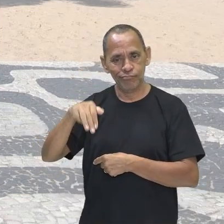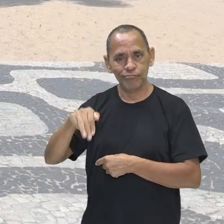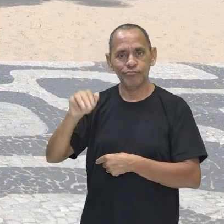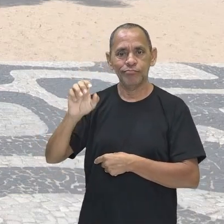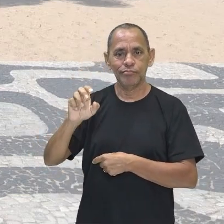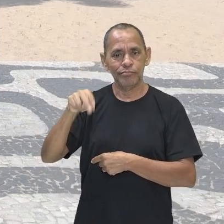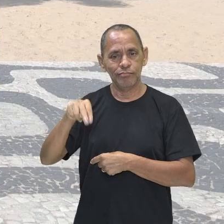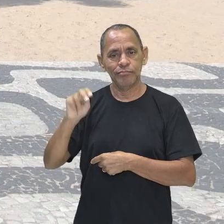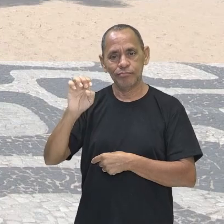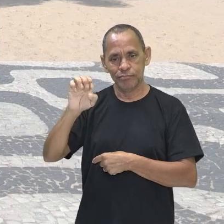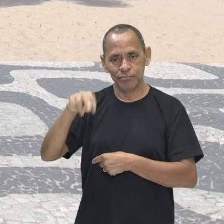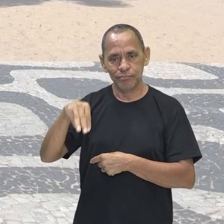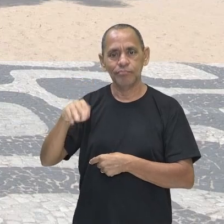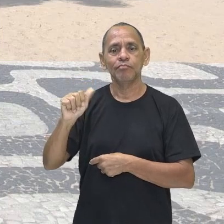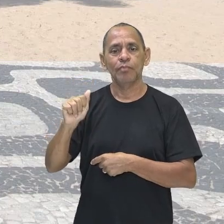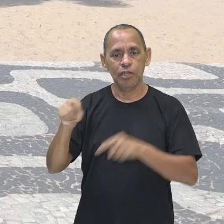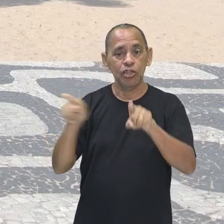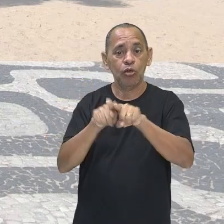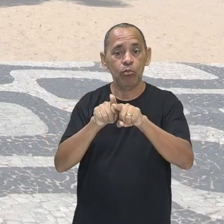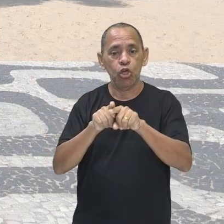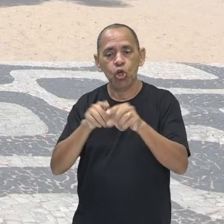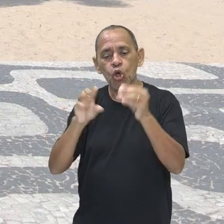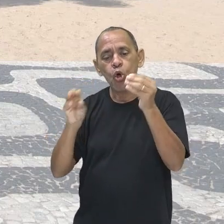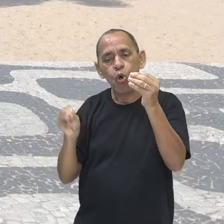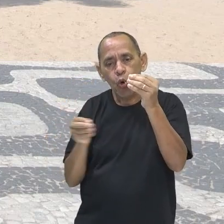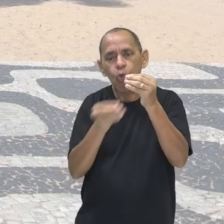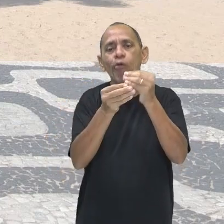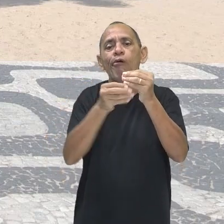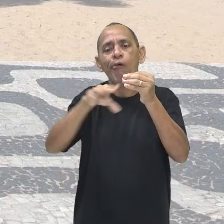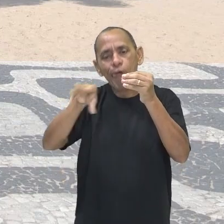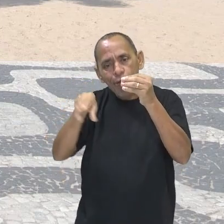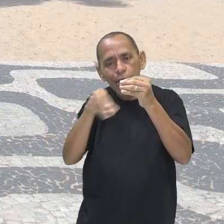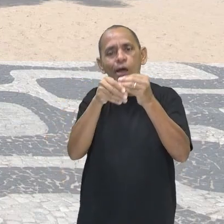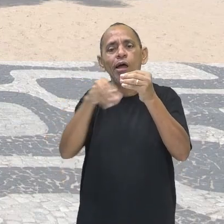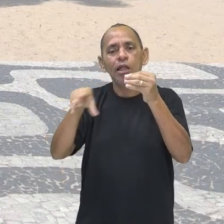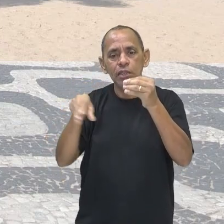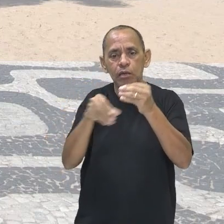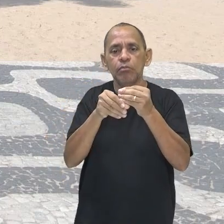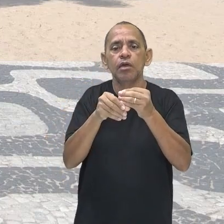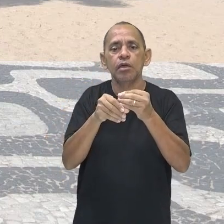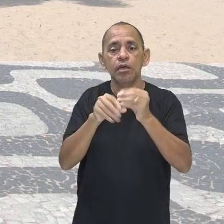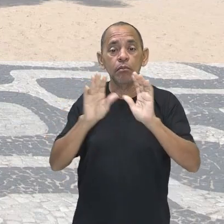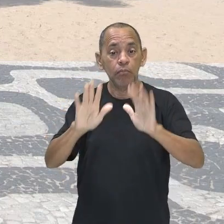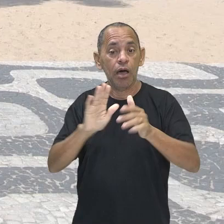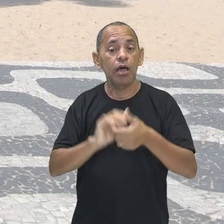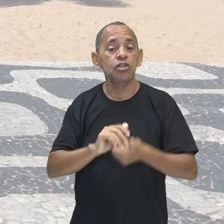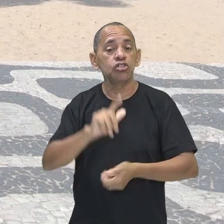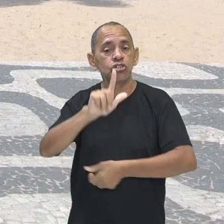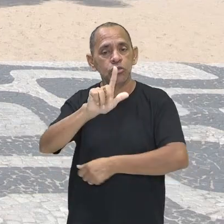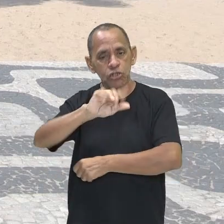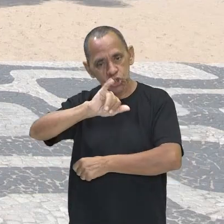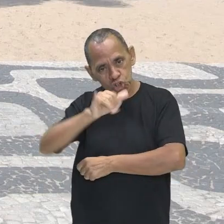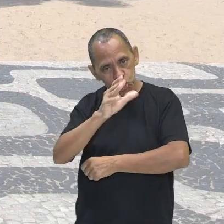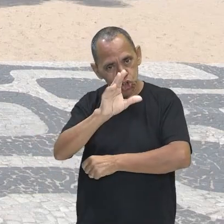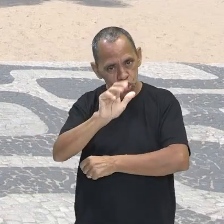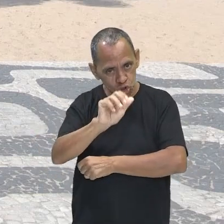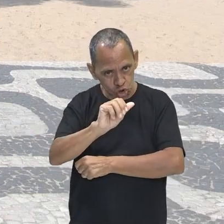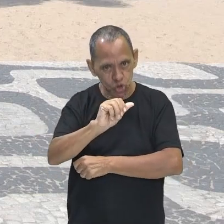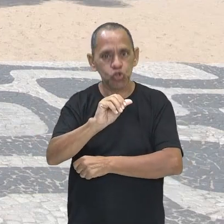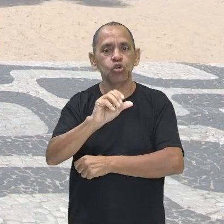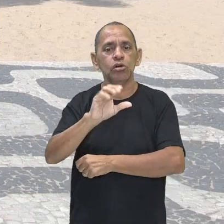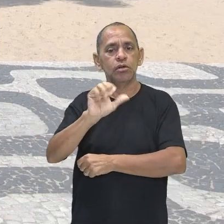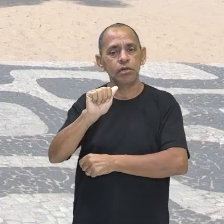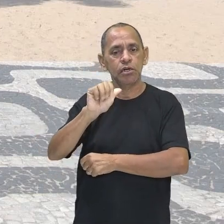sendo modificado, sendo introduzido, mas João Gilberto, ele permanecia sempre com a voz e o violão,